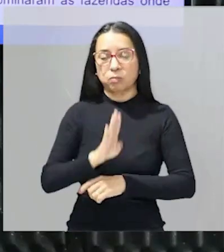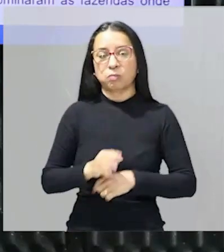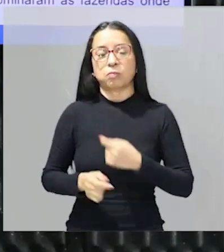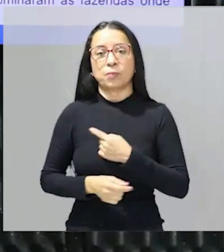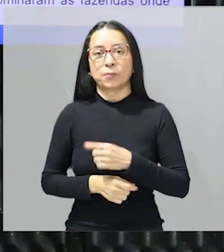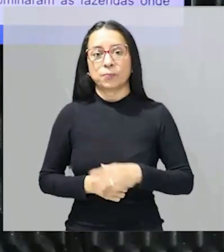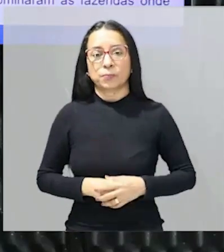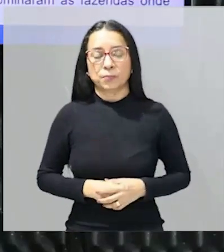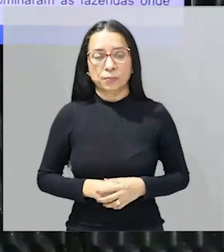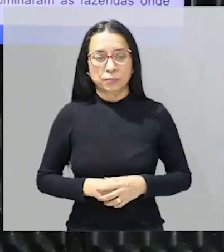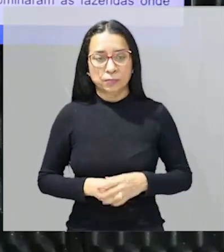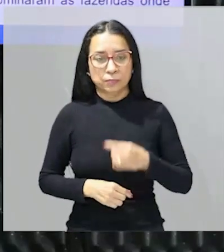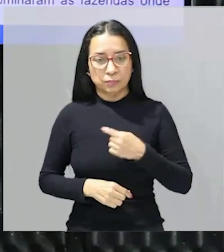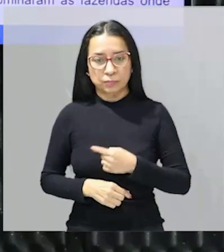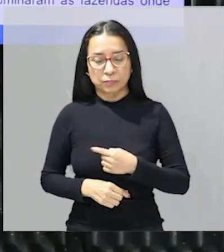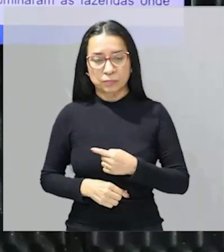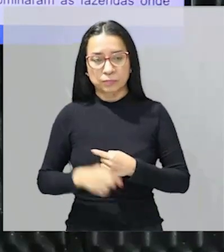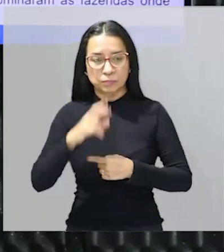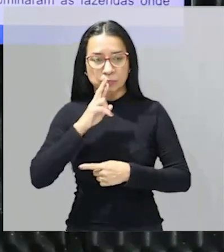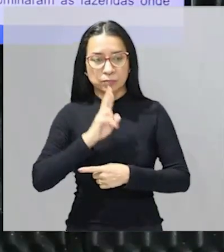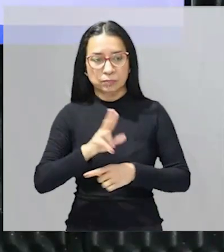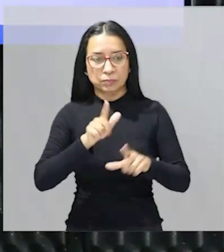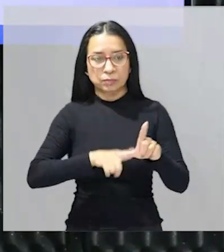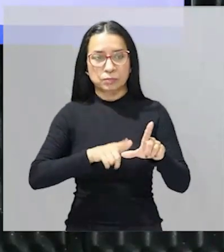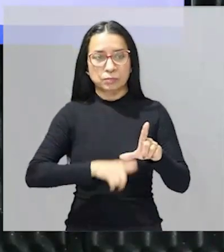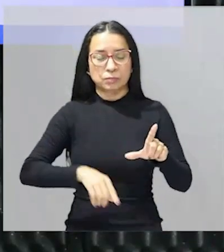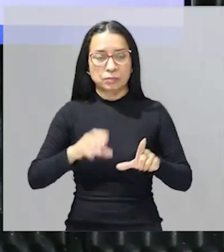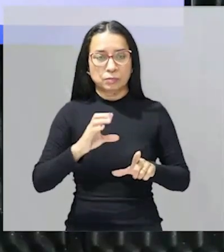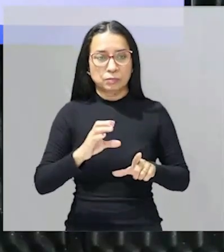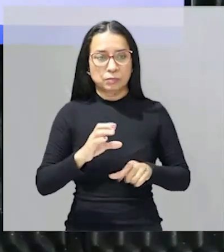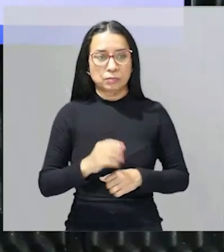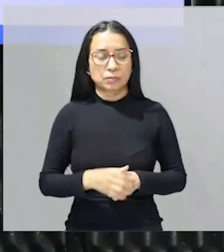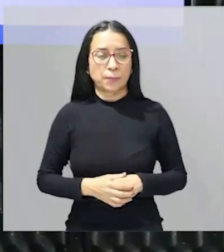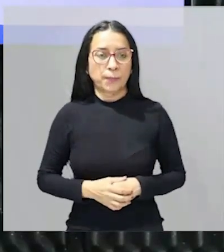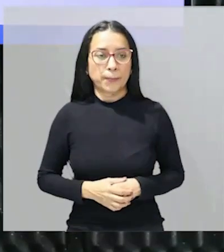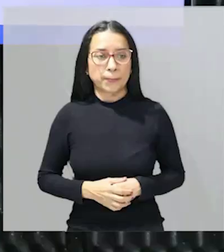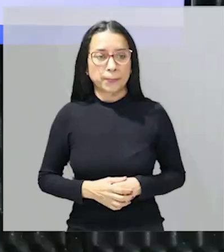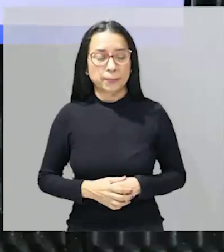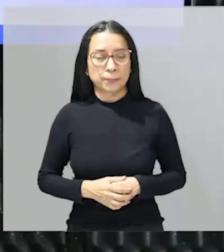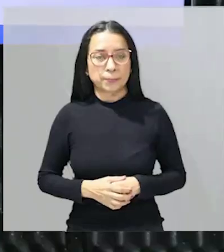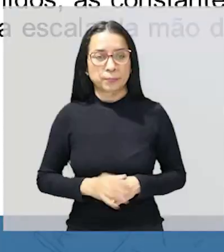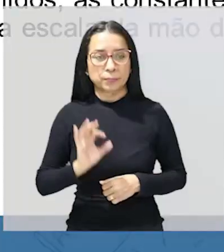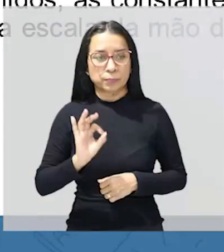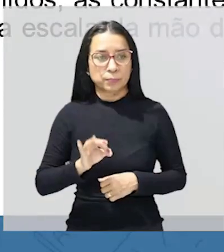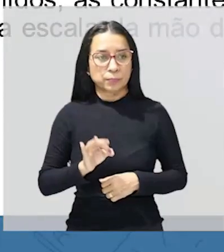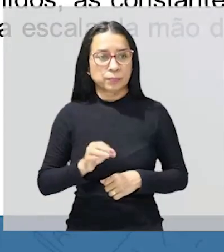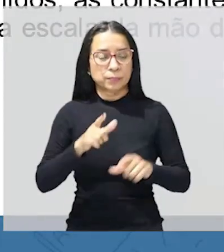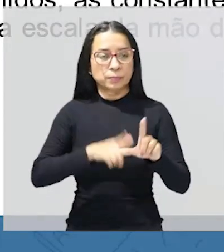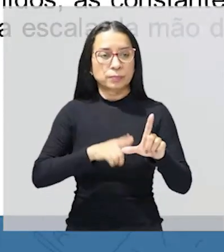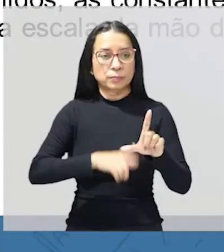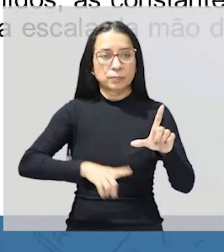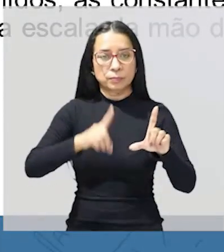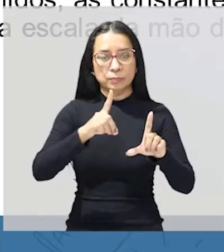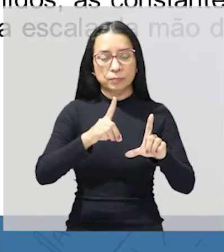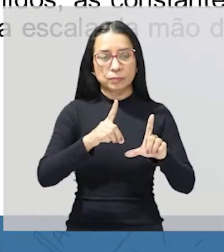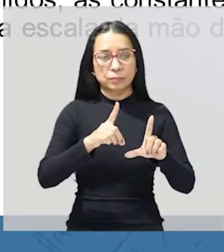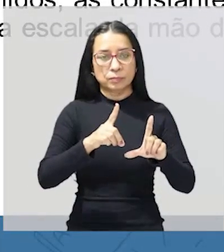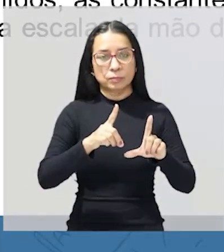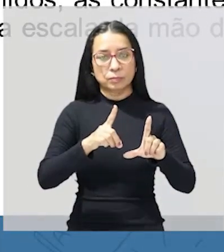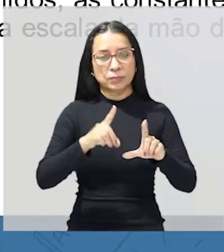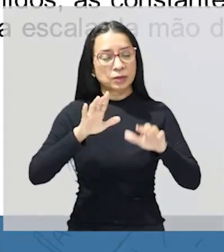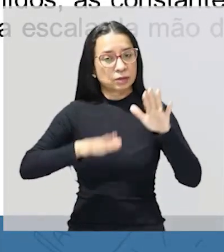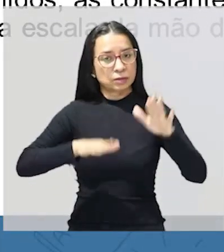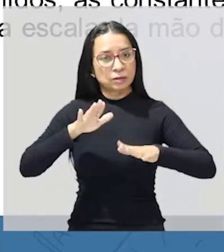internamente. Então, nesse caso, resposta à letra C. A letra D. Nos Estados Unidos predominou o trabalho livre? Depende.